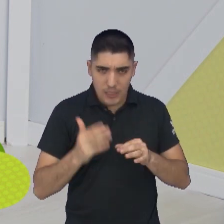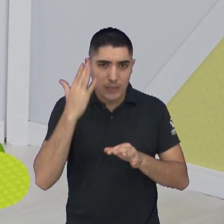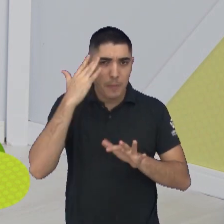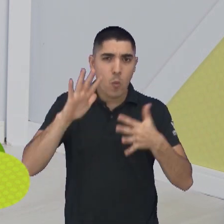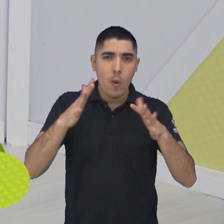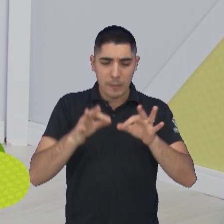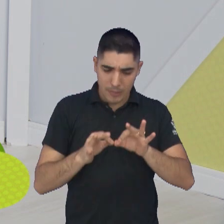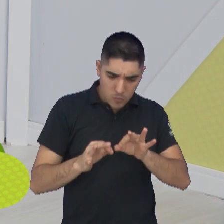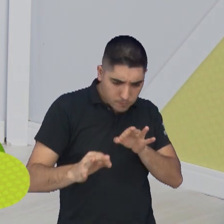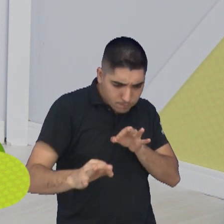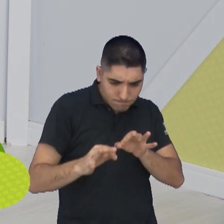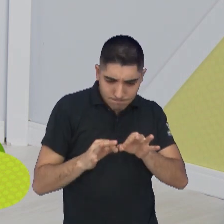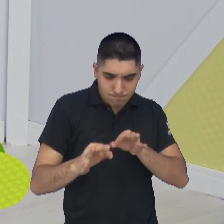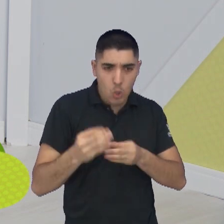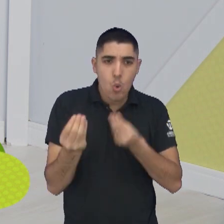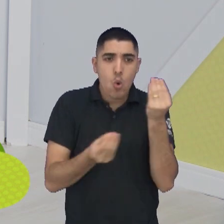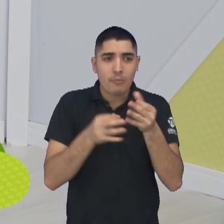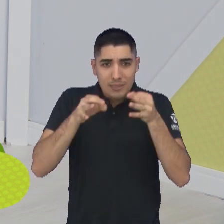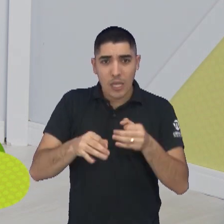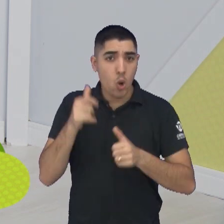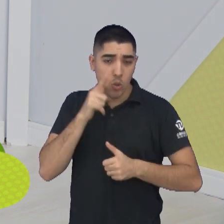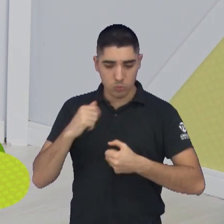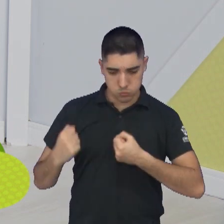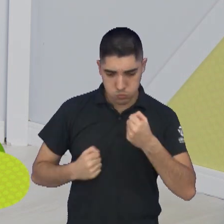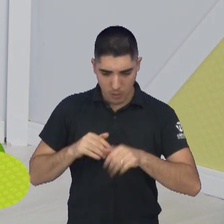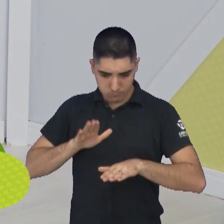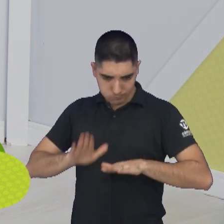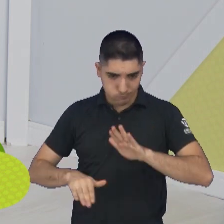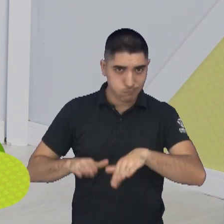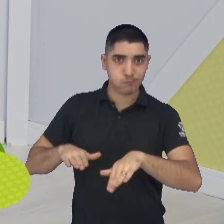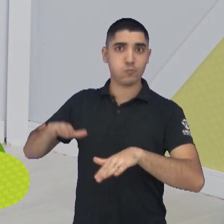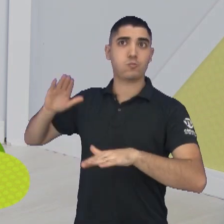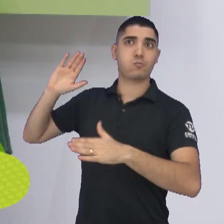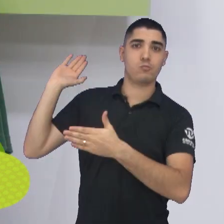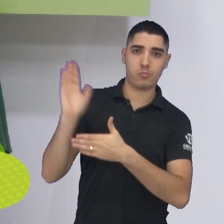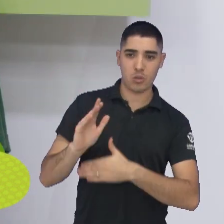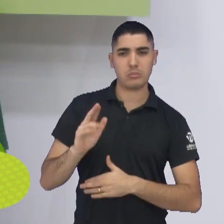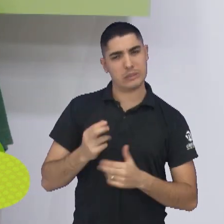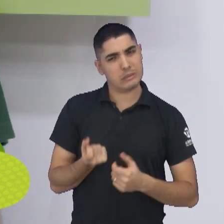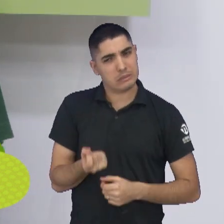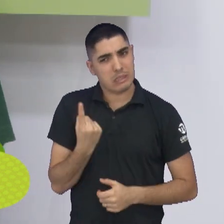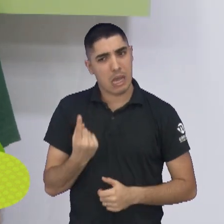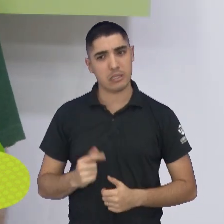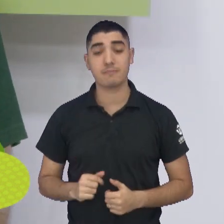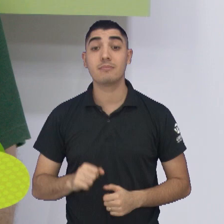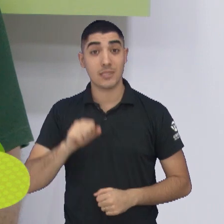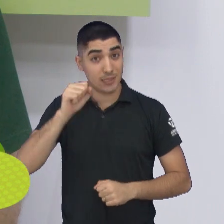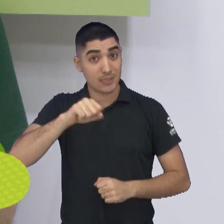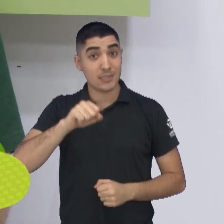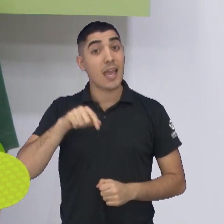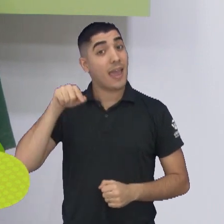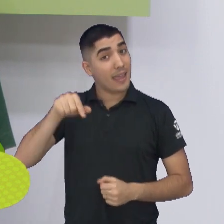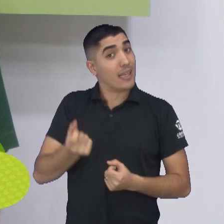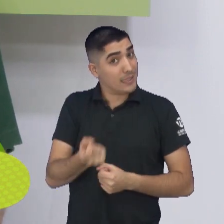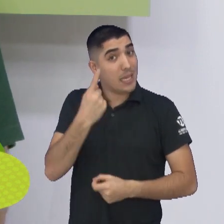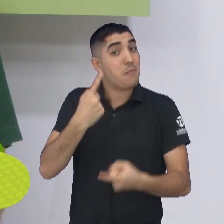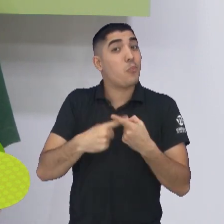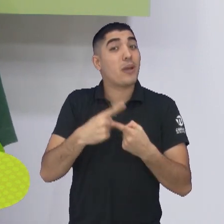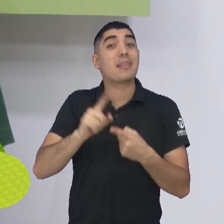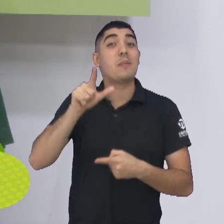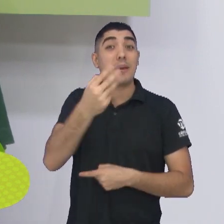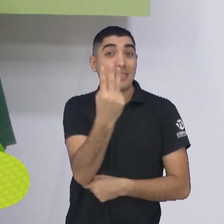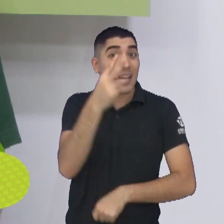né? A noção ali de onde está a linha, de onde ele vai para o fundo de quadra. Realmente muito estranho, né? Não adiantou, porque ele queimou umas três vezes depois disso. Mas uma